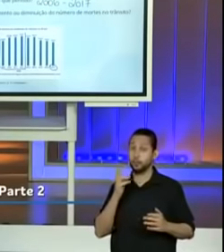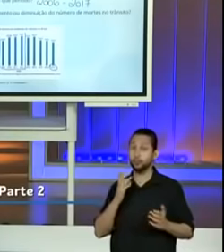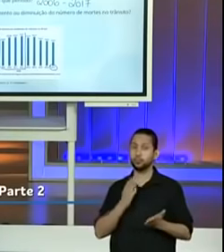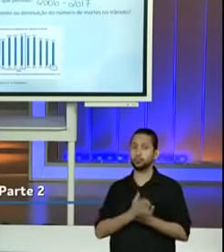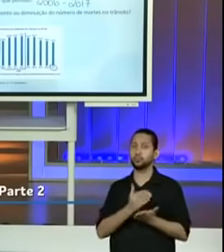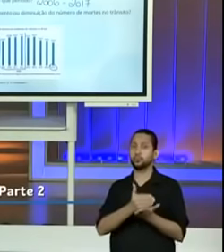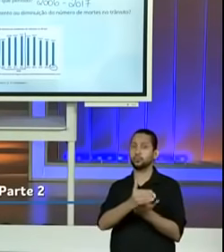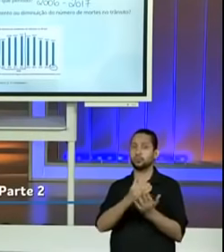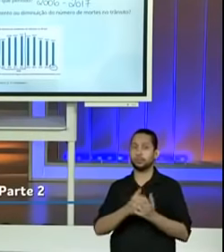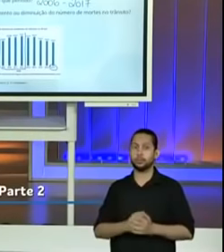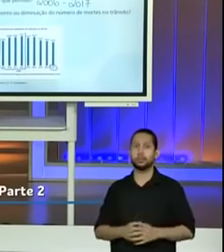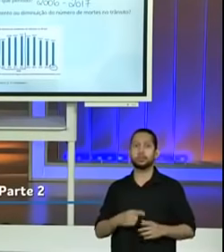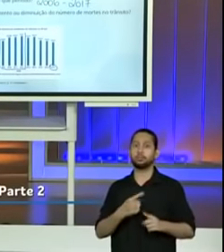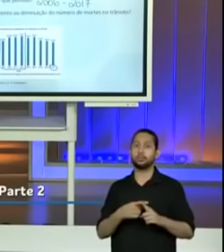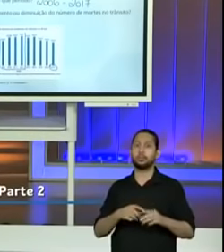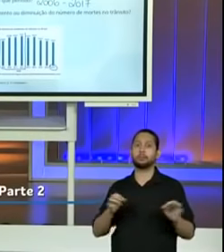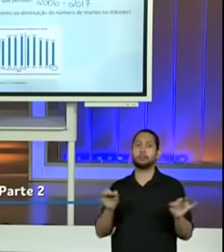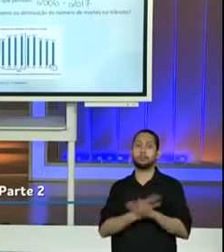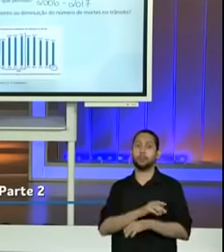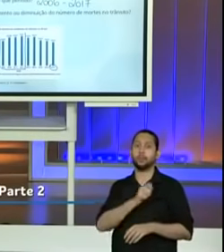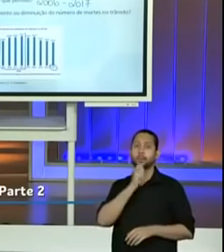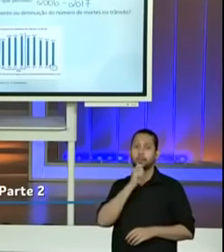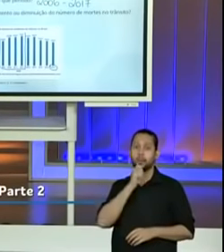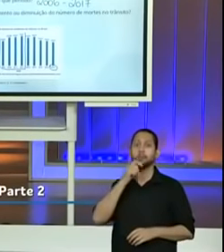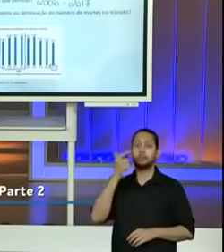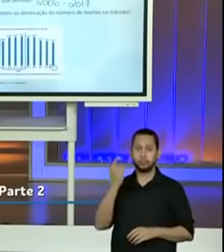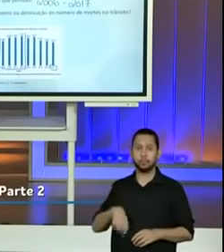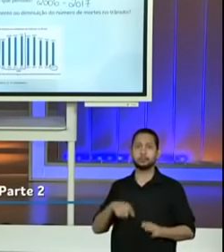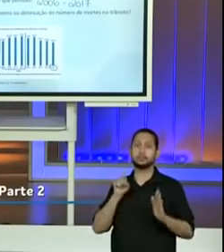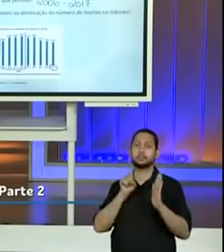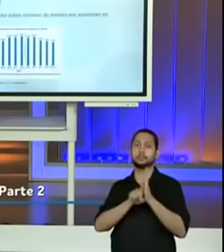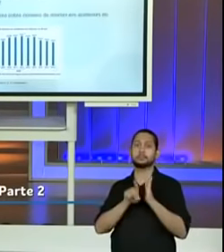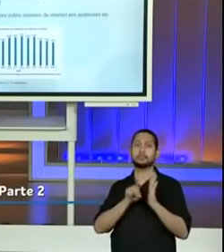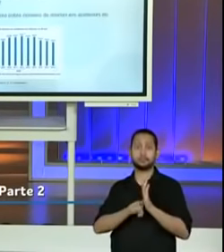continuar então, porque não acabou, tem mais perguntinha.